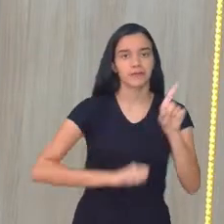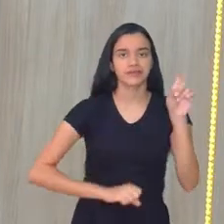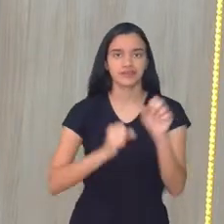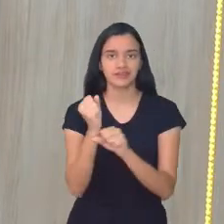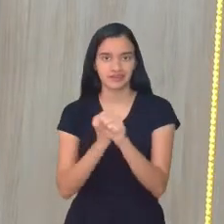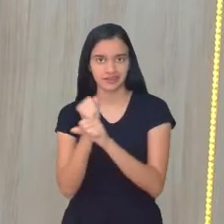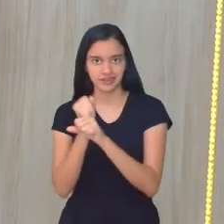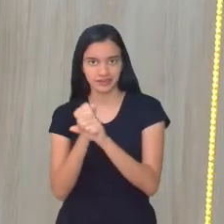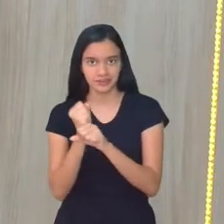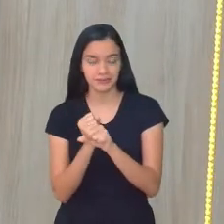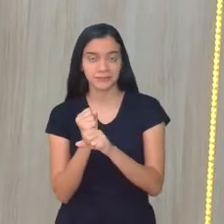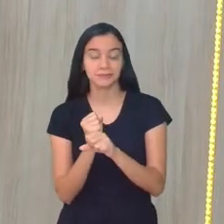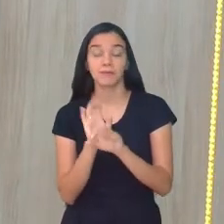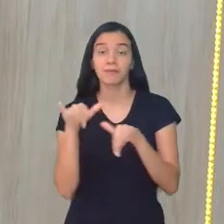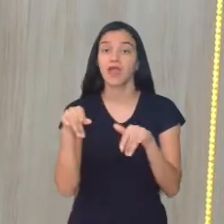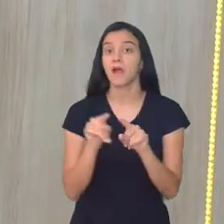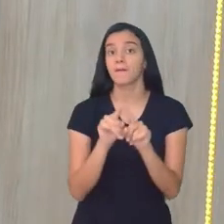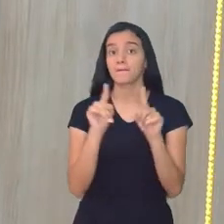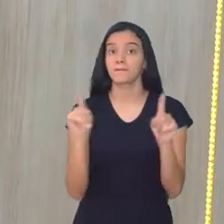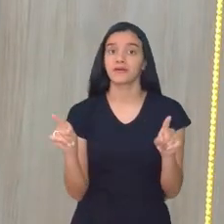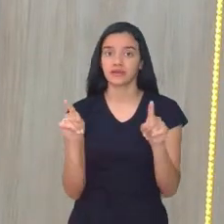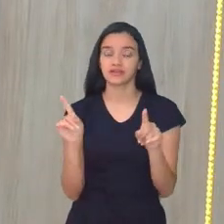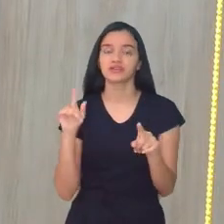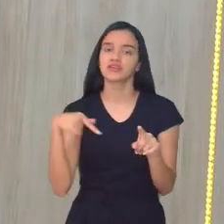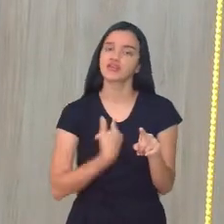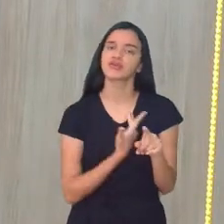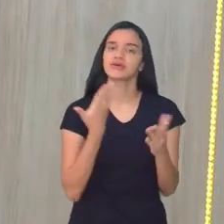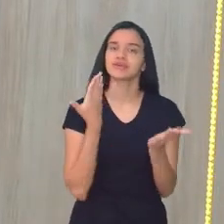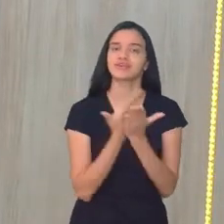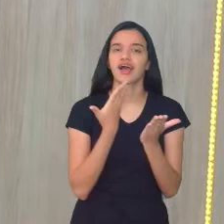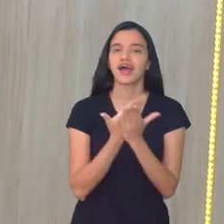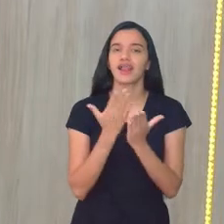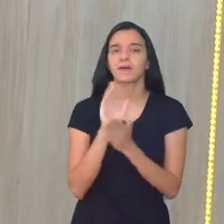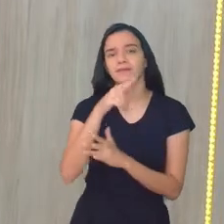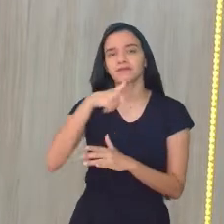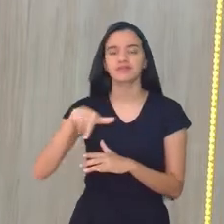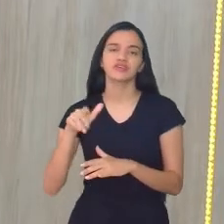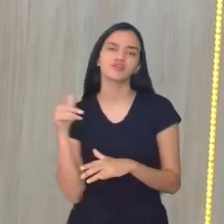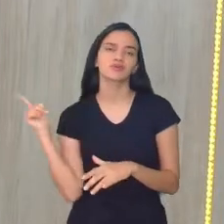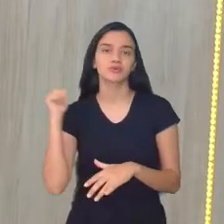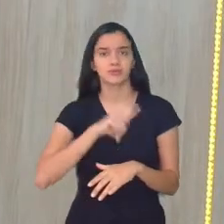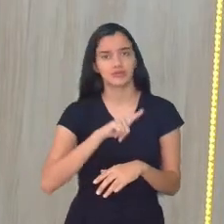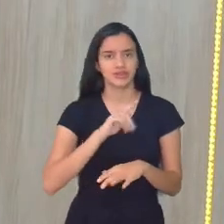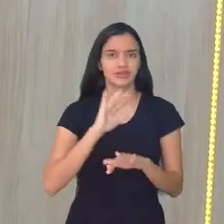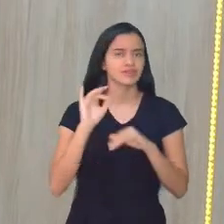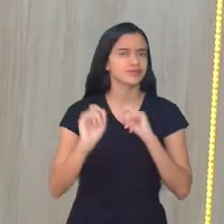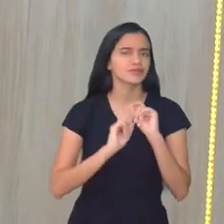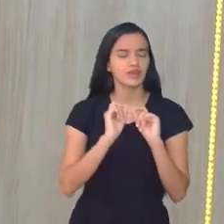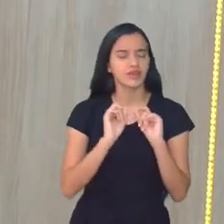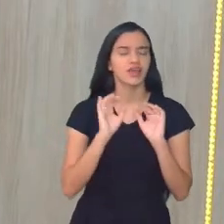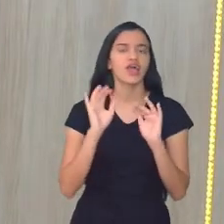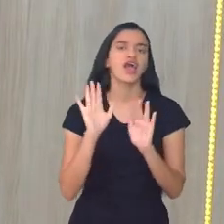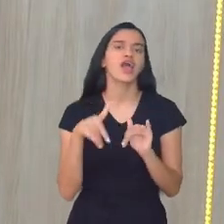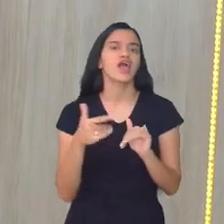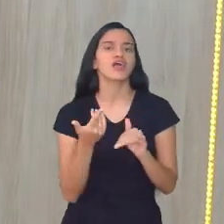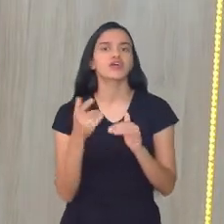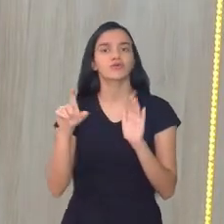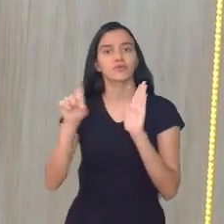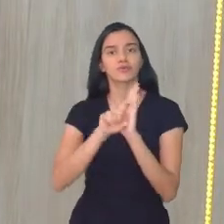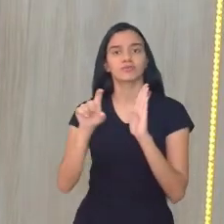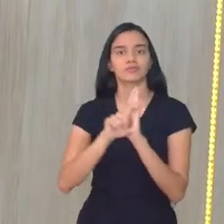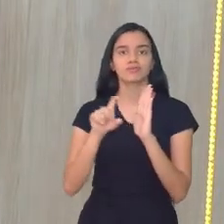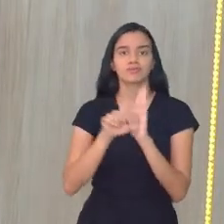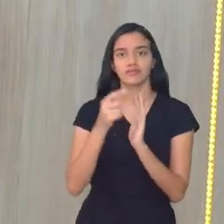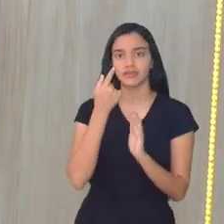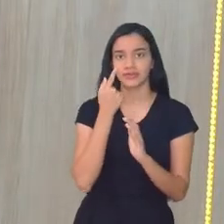com os 4 dígitos. Mas a nossa aula, para vocês conseguirem, vocês vão poder também contar com o QR Code, que